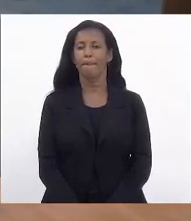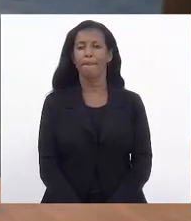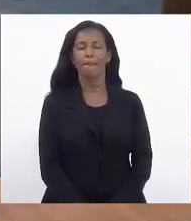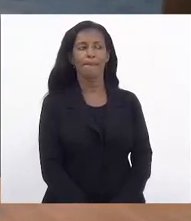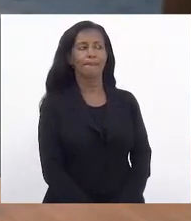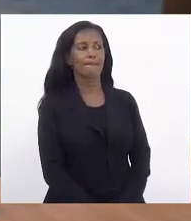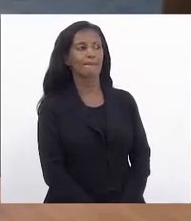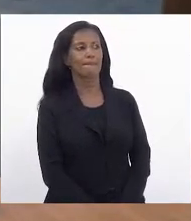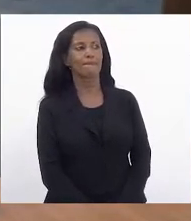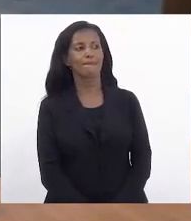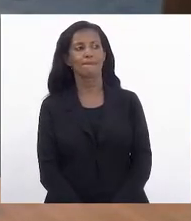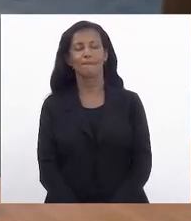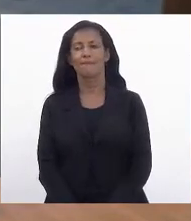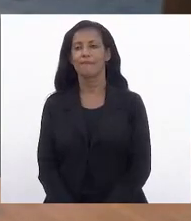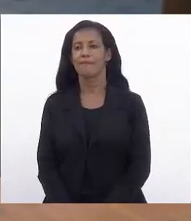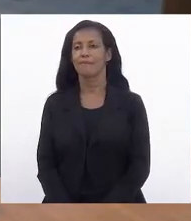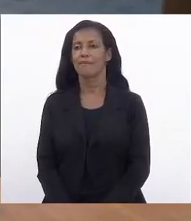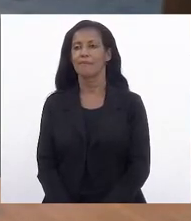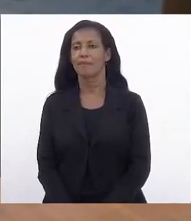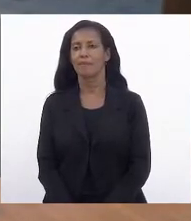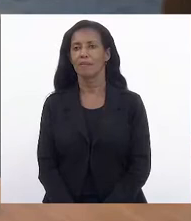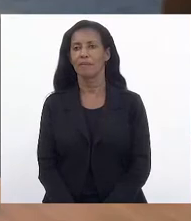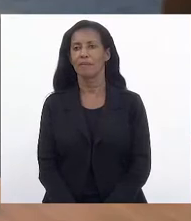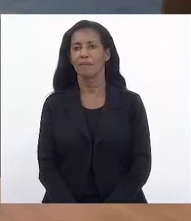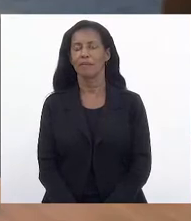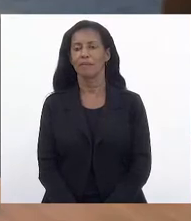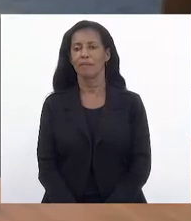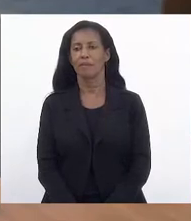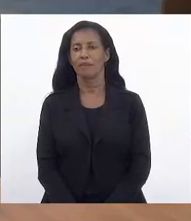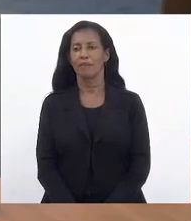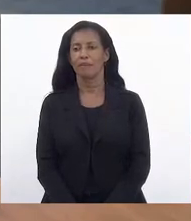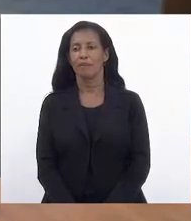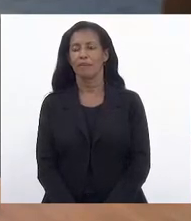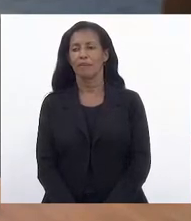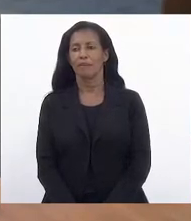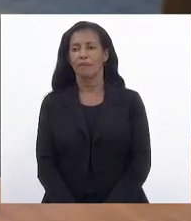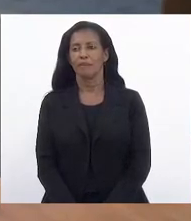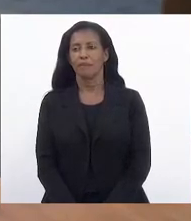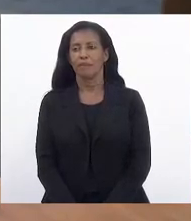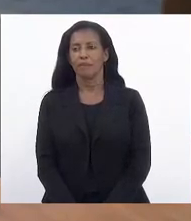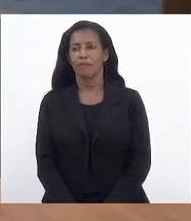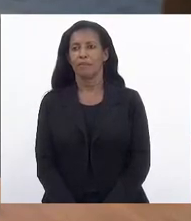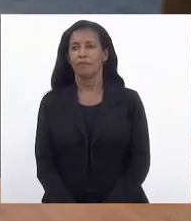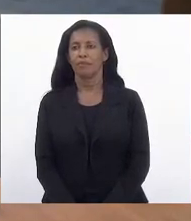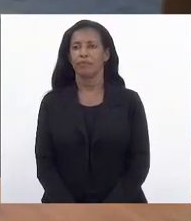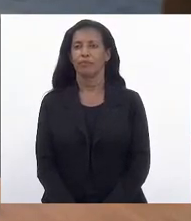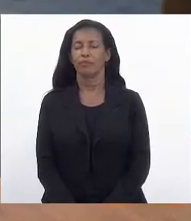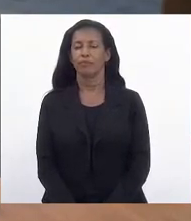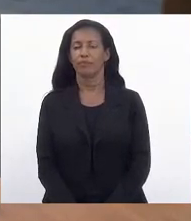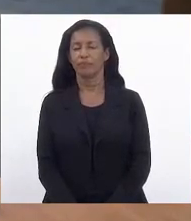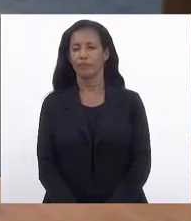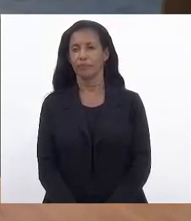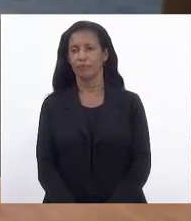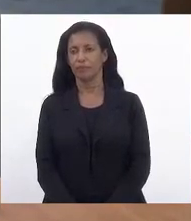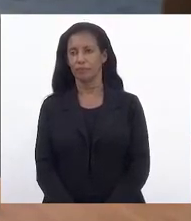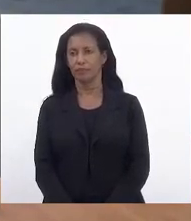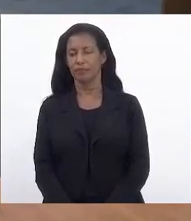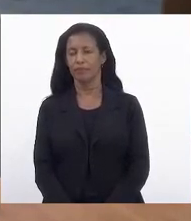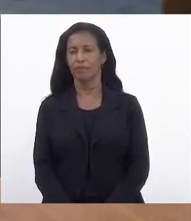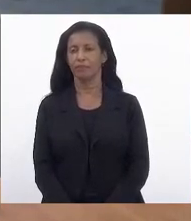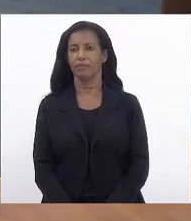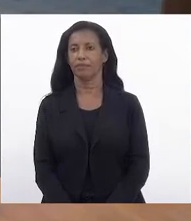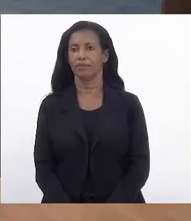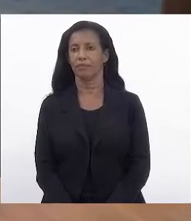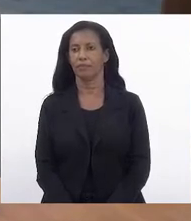Boa tarde presidente Tia Ju poderia me escrever também no expediente final está escrita